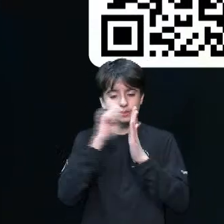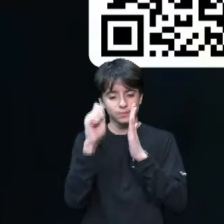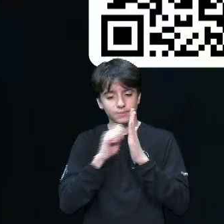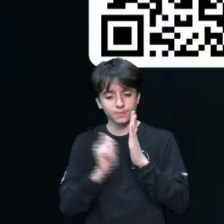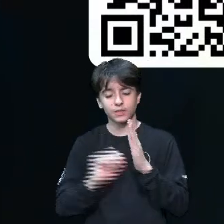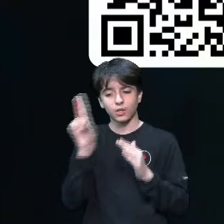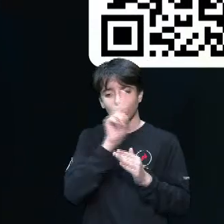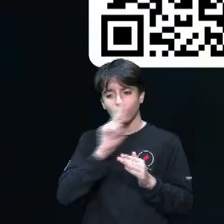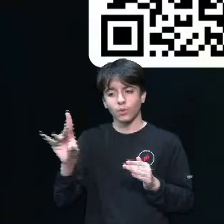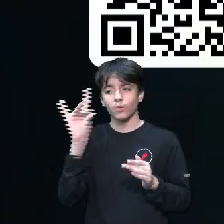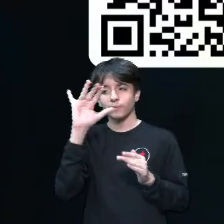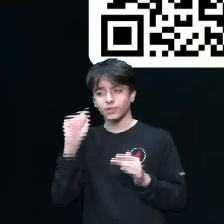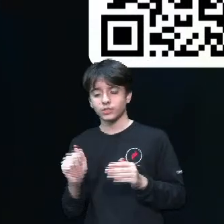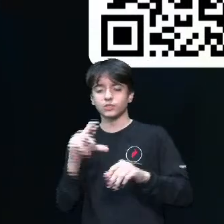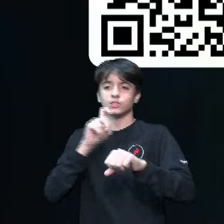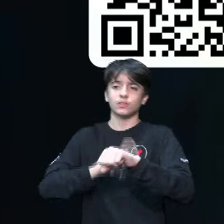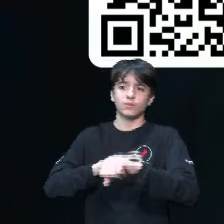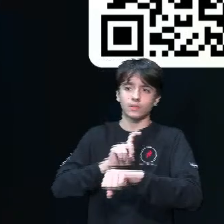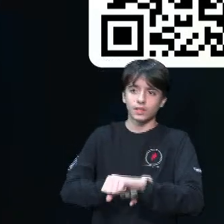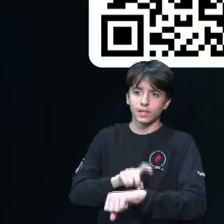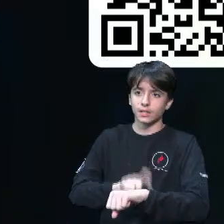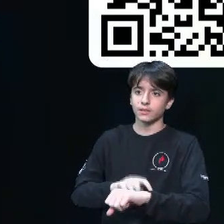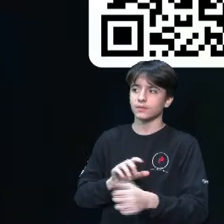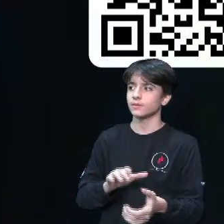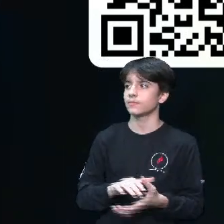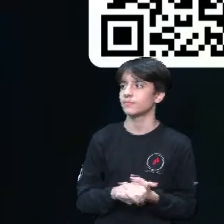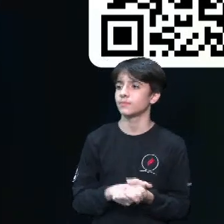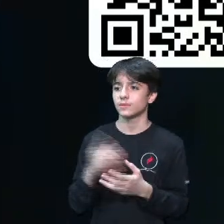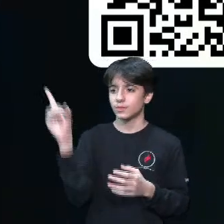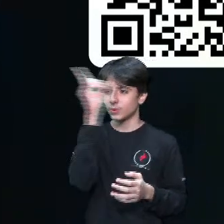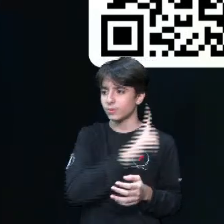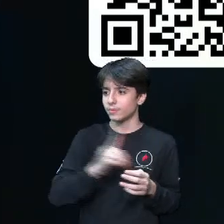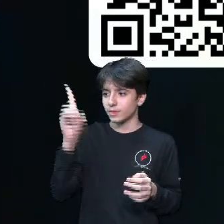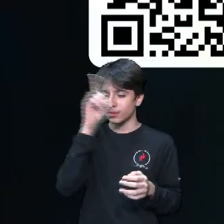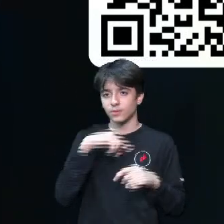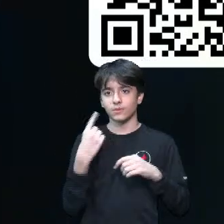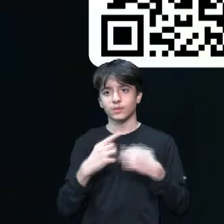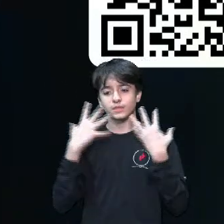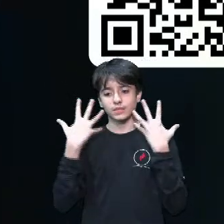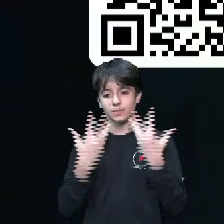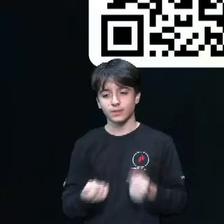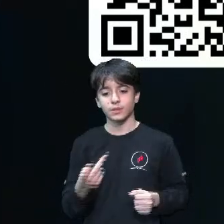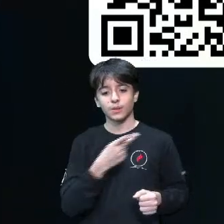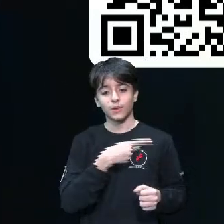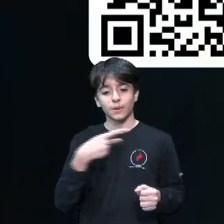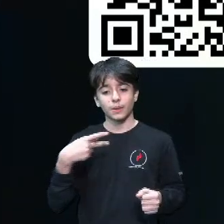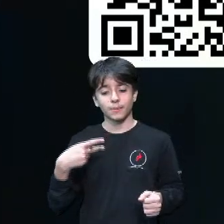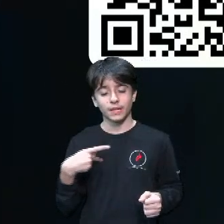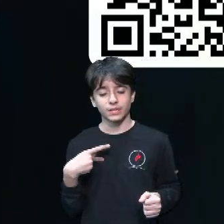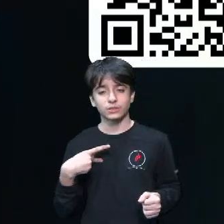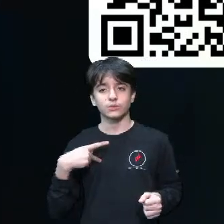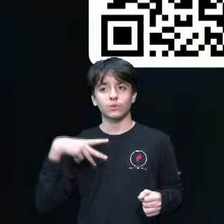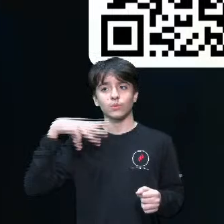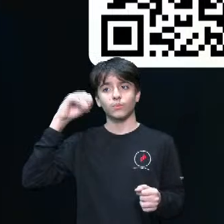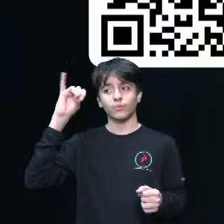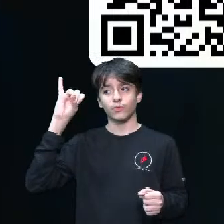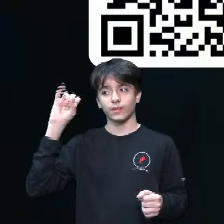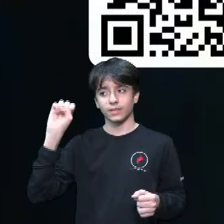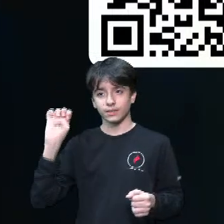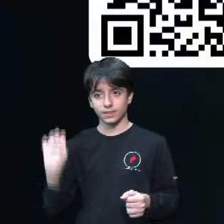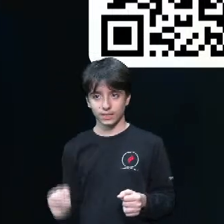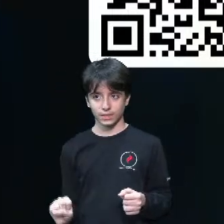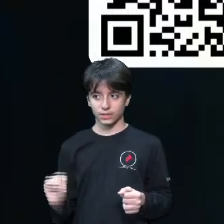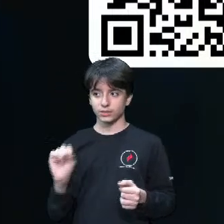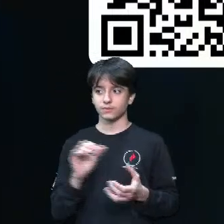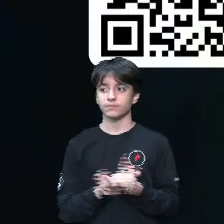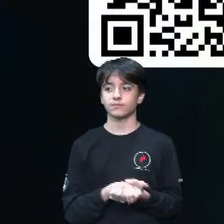horário, tá bom? Será no domingo, vamos estar recebendo aqui o pastor Moisés Leopoldino. Se você quer agora, nós temos